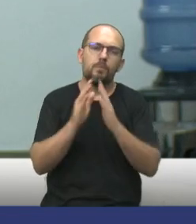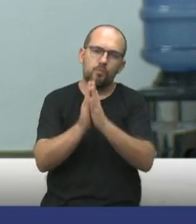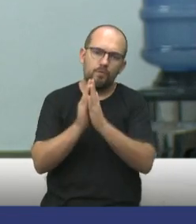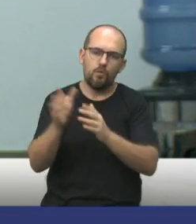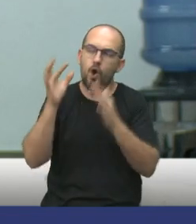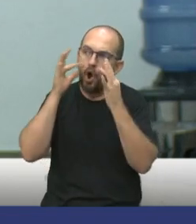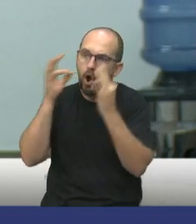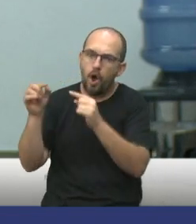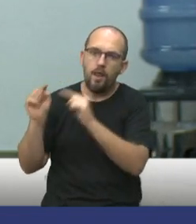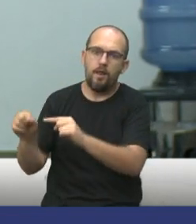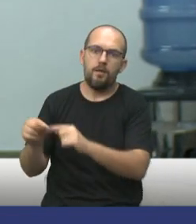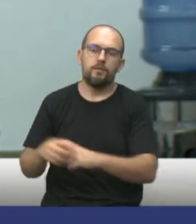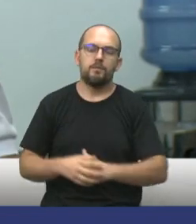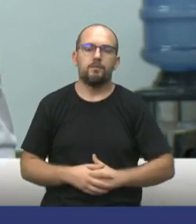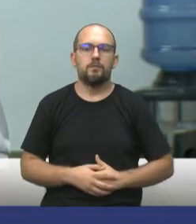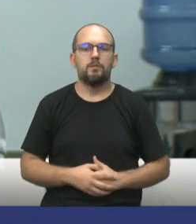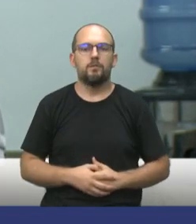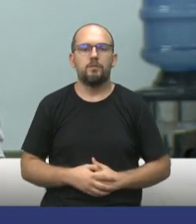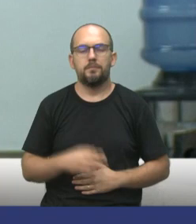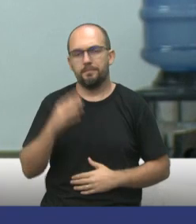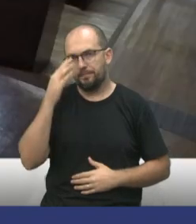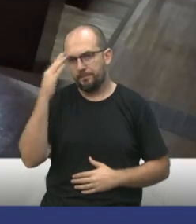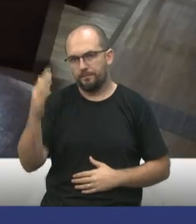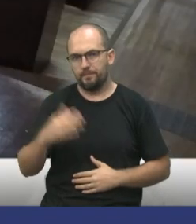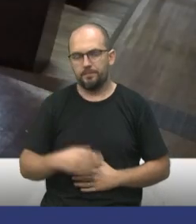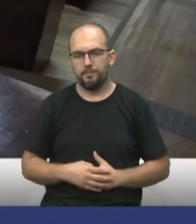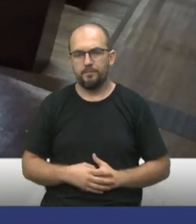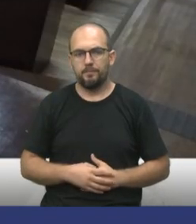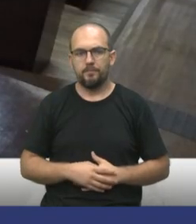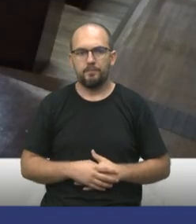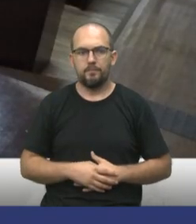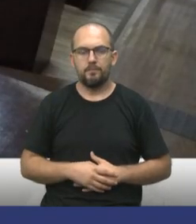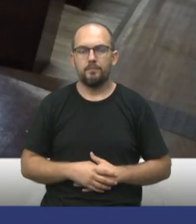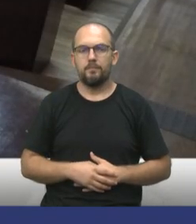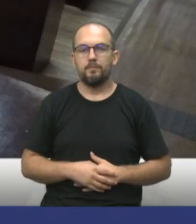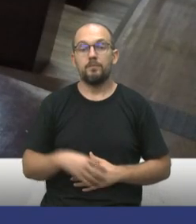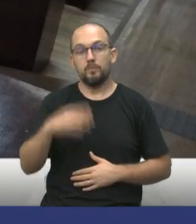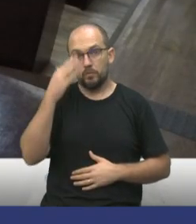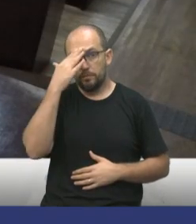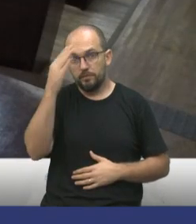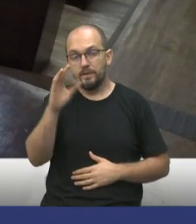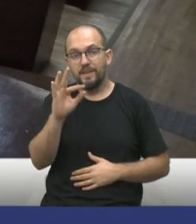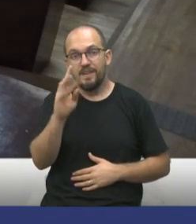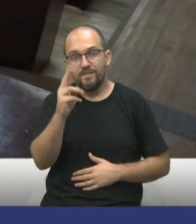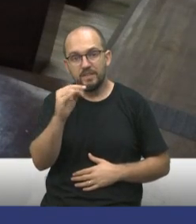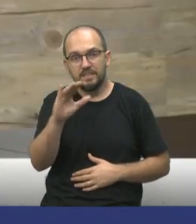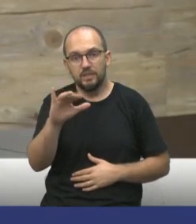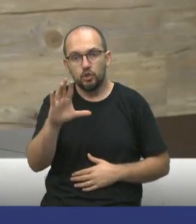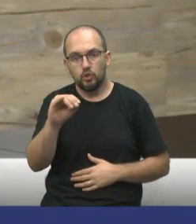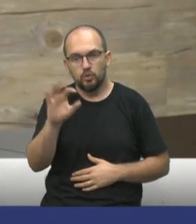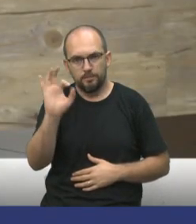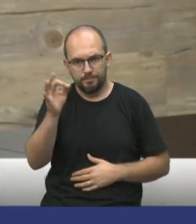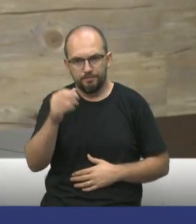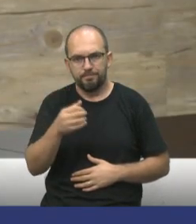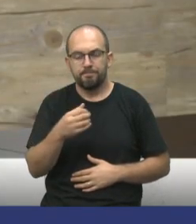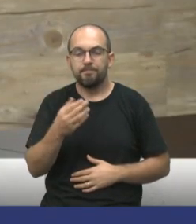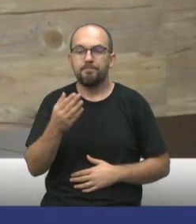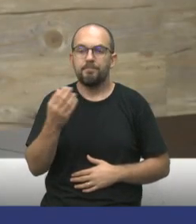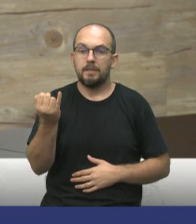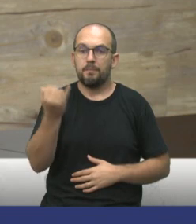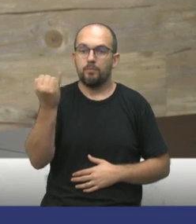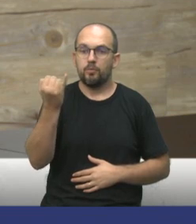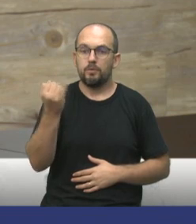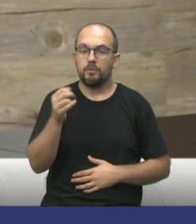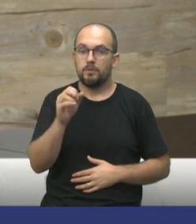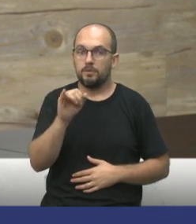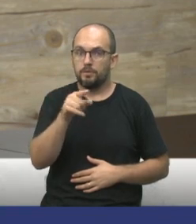olhe por nós. Obrigado. Obrigado, Francisco, né? Seria importante, Francisco, se